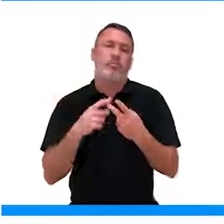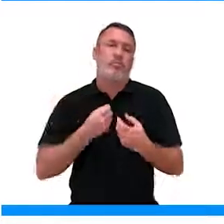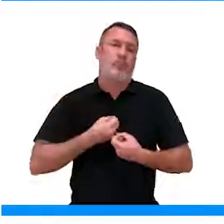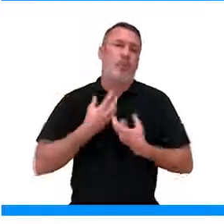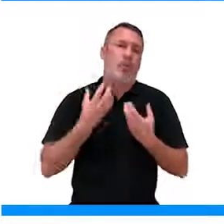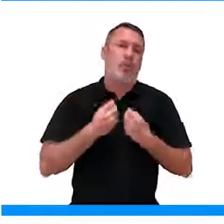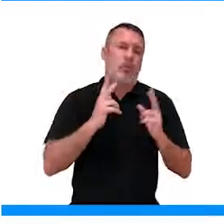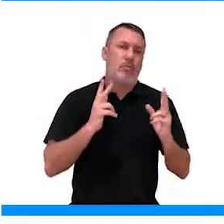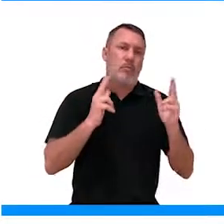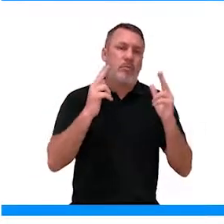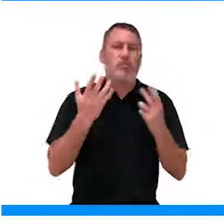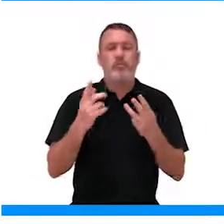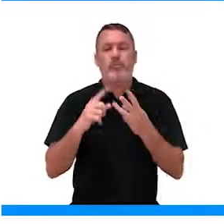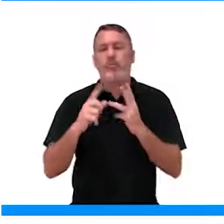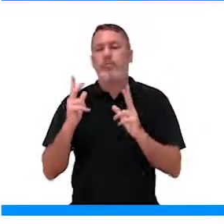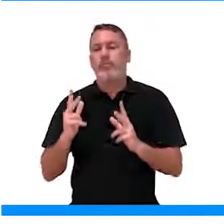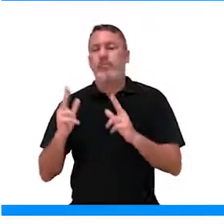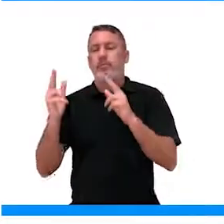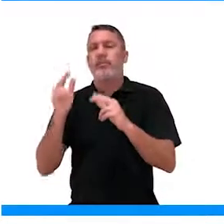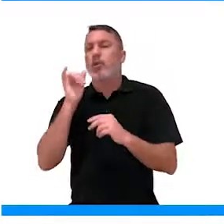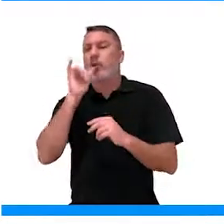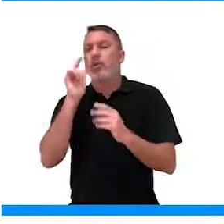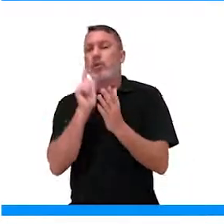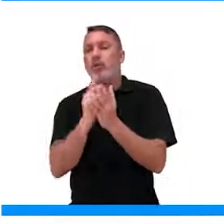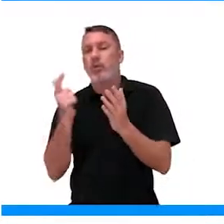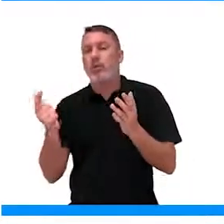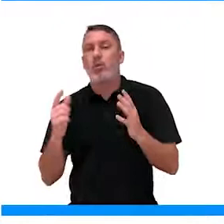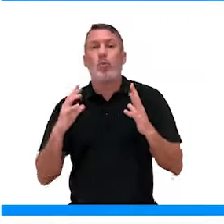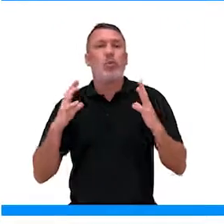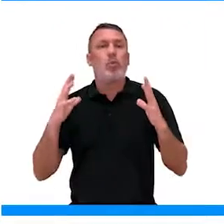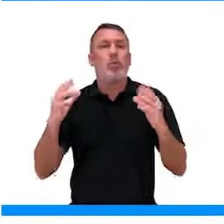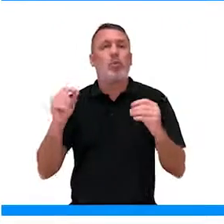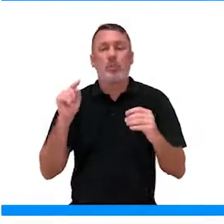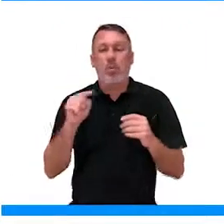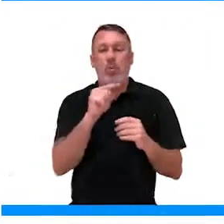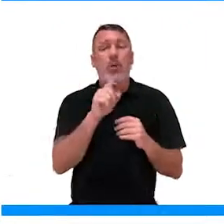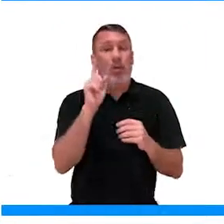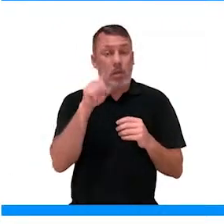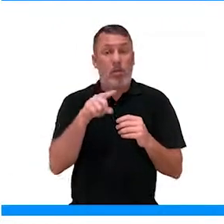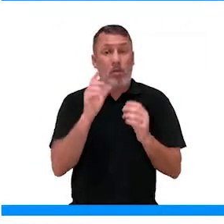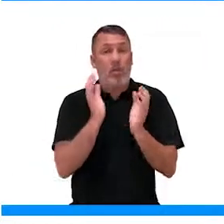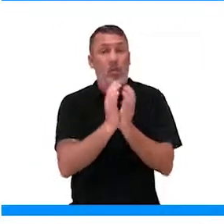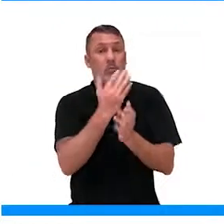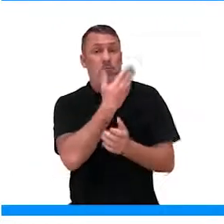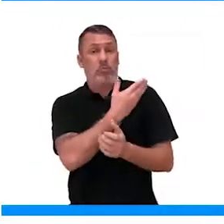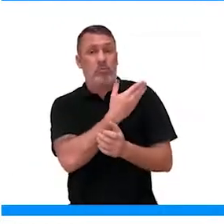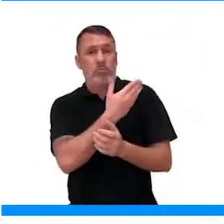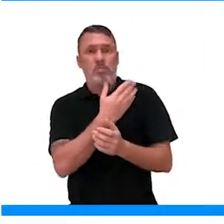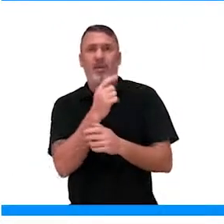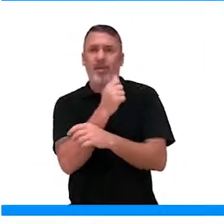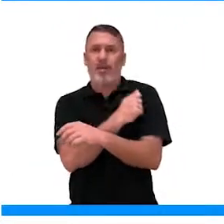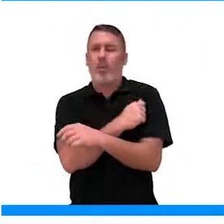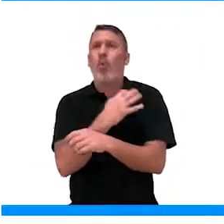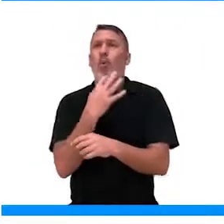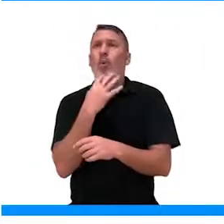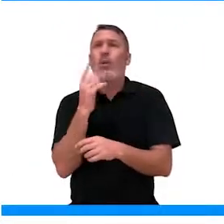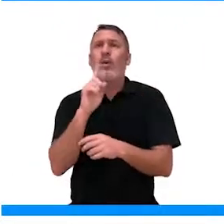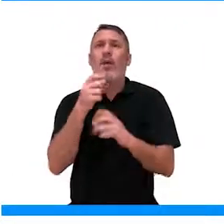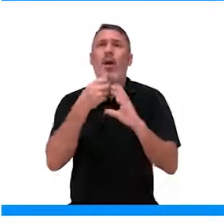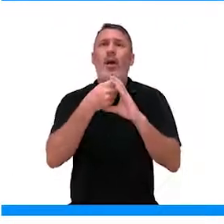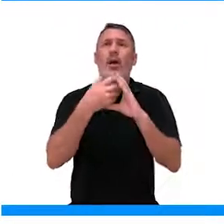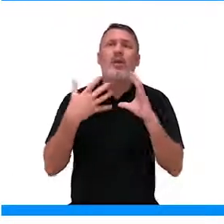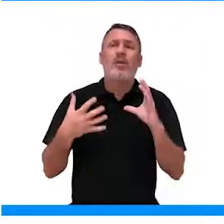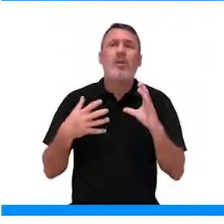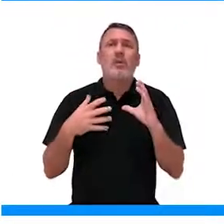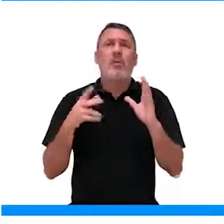pode ser um fragmento de um poema, pode ser um fragmento de uma notícia de jornal. Tudo isso é gênero textual. E o aluno, por mais que ele não